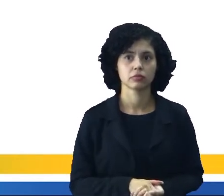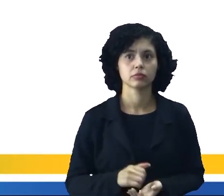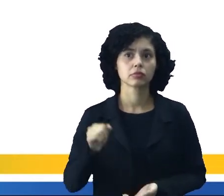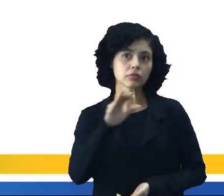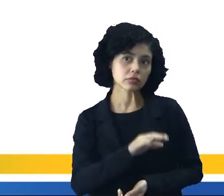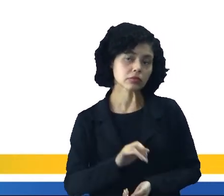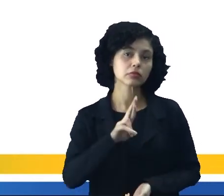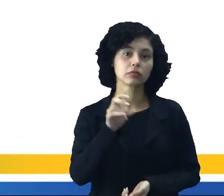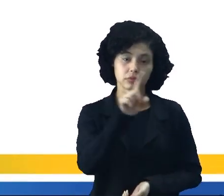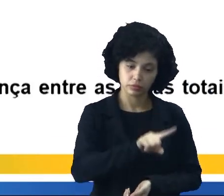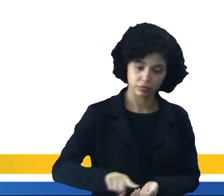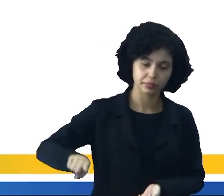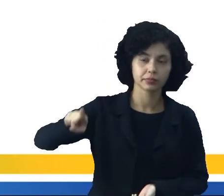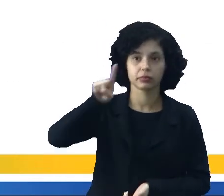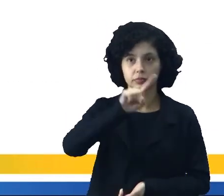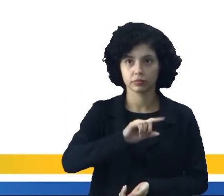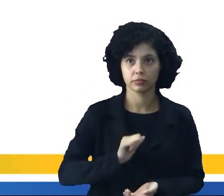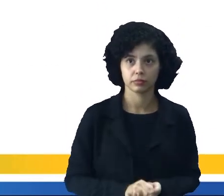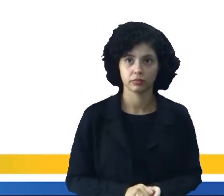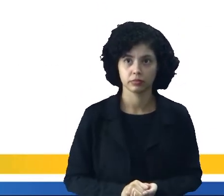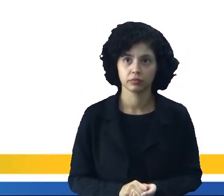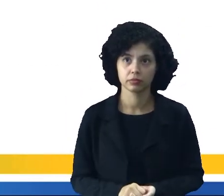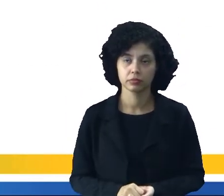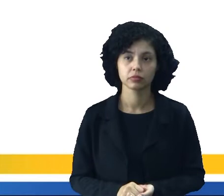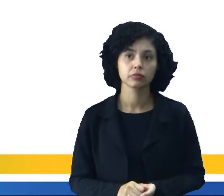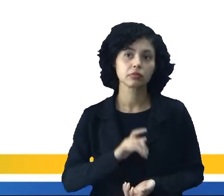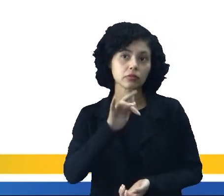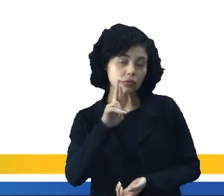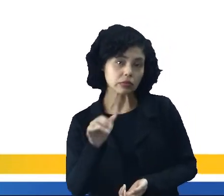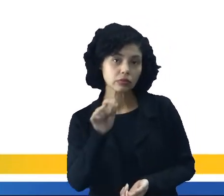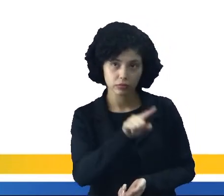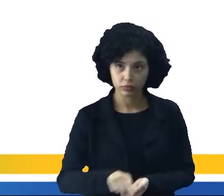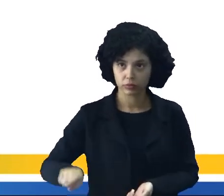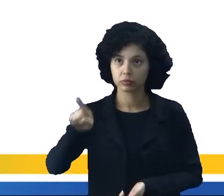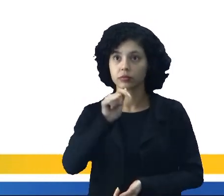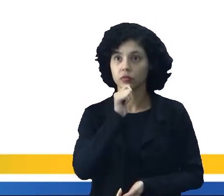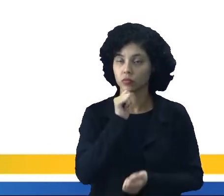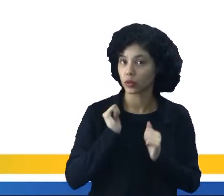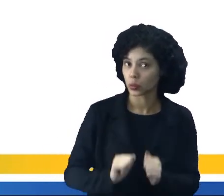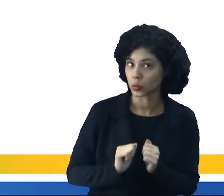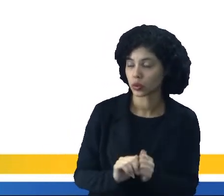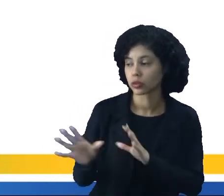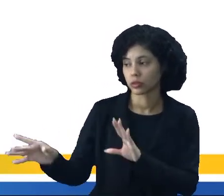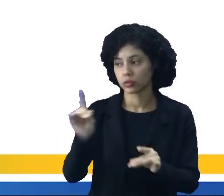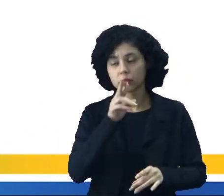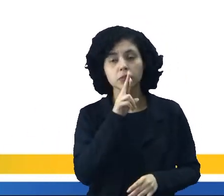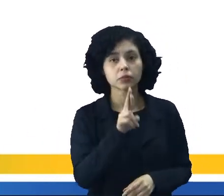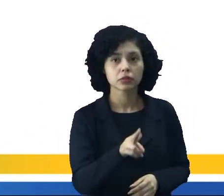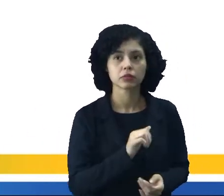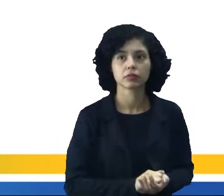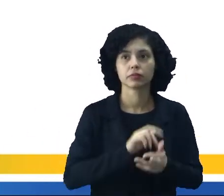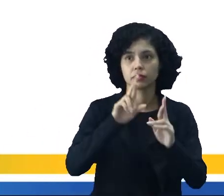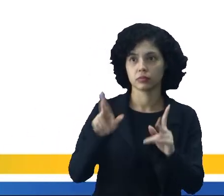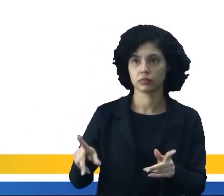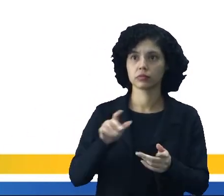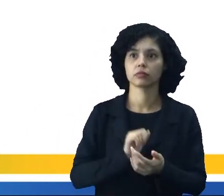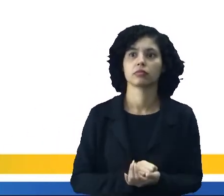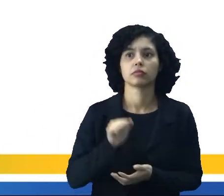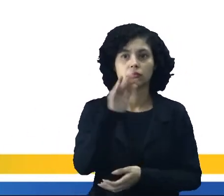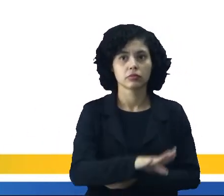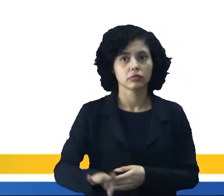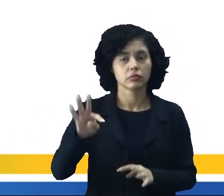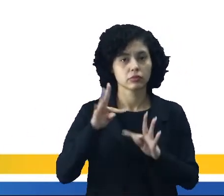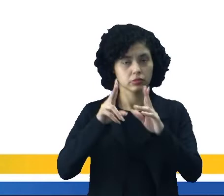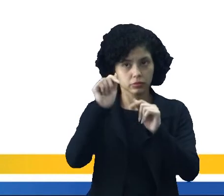área da coroa do círculo área da coroa do Círculo pode ser calculada através da diferença entre